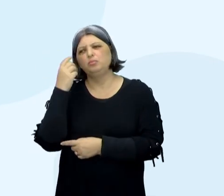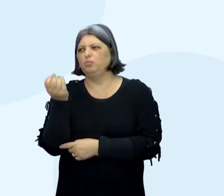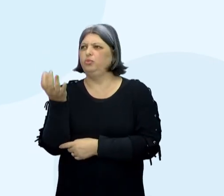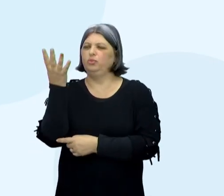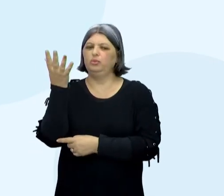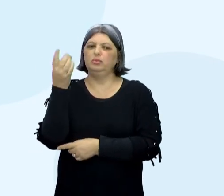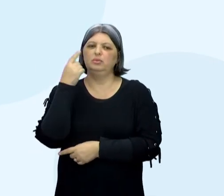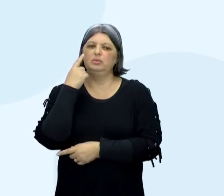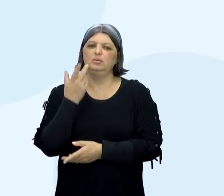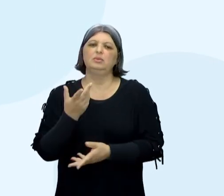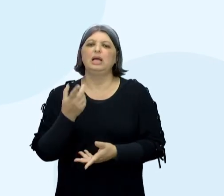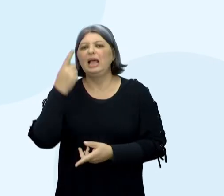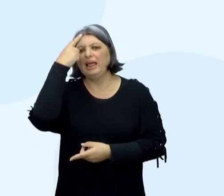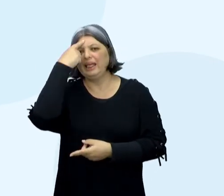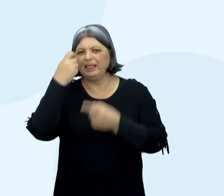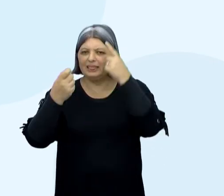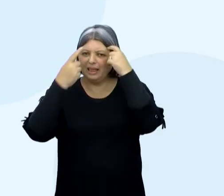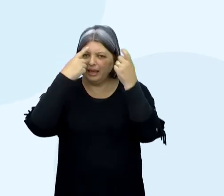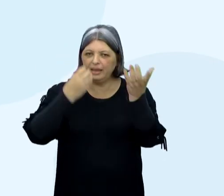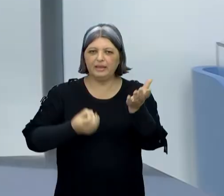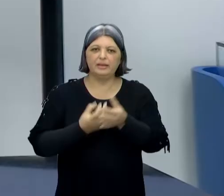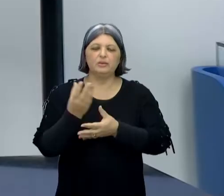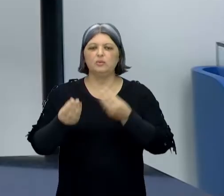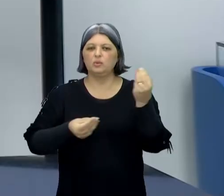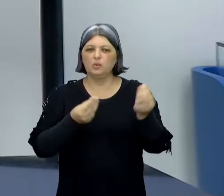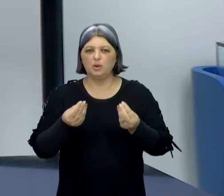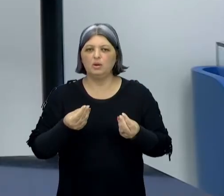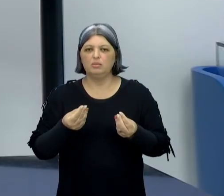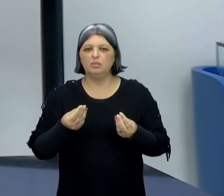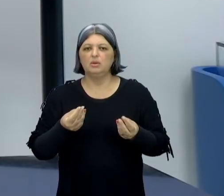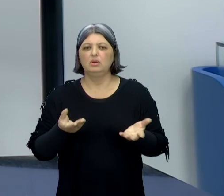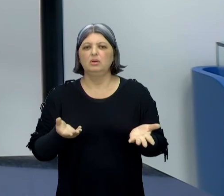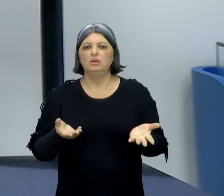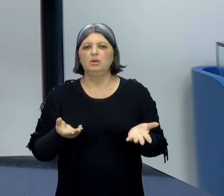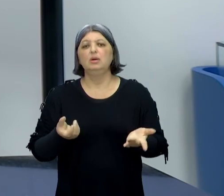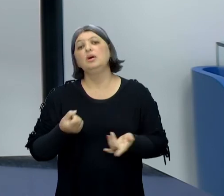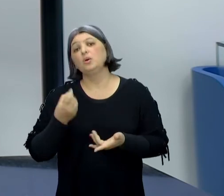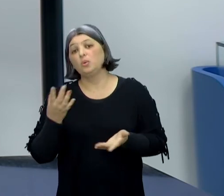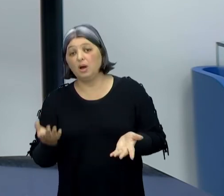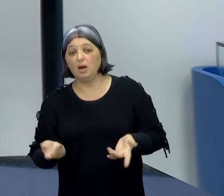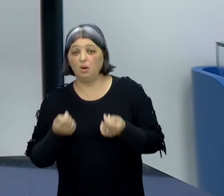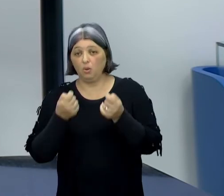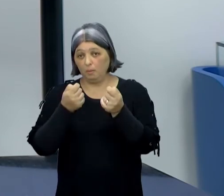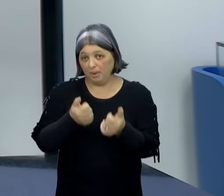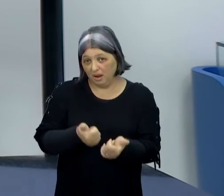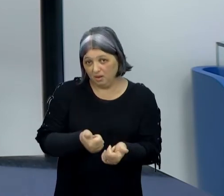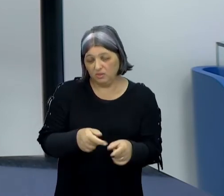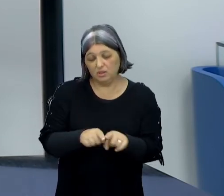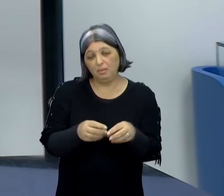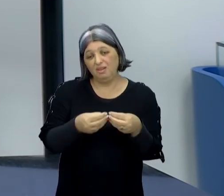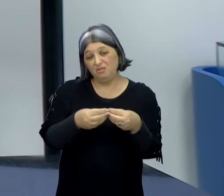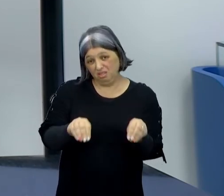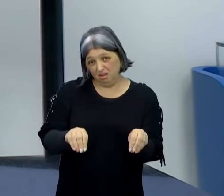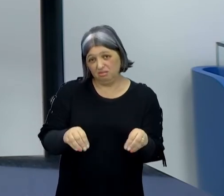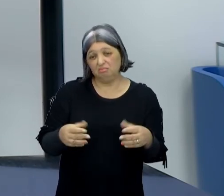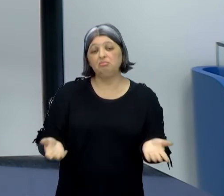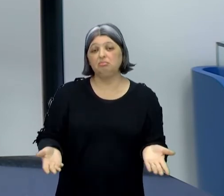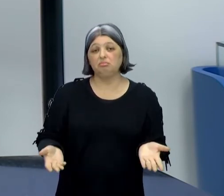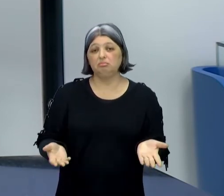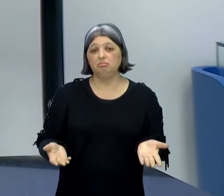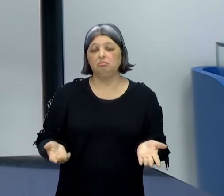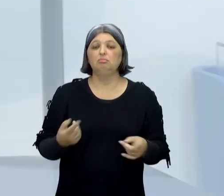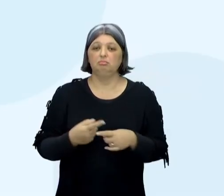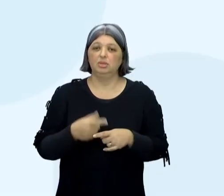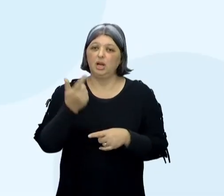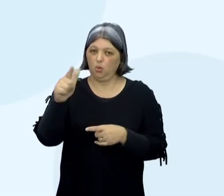aí que vocês tivessem ideias de quais seriam as vantagens e as desvantagens do cartão de crédito, porque na